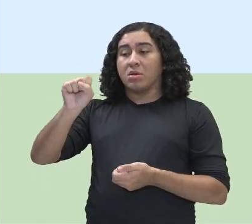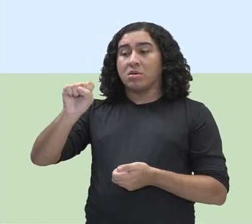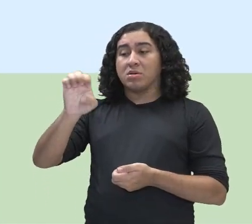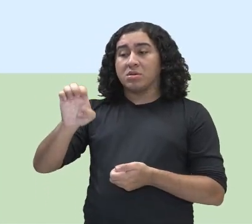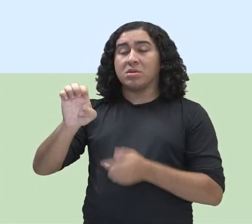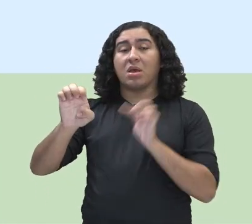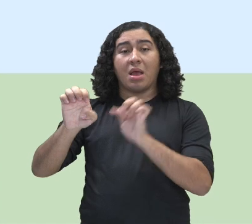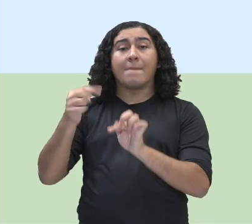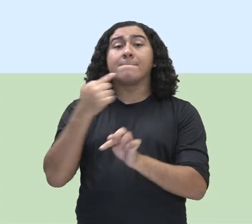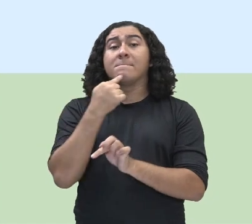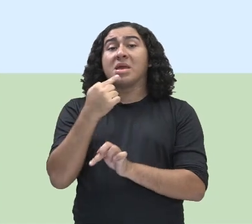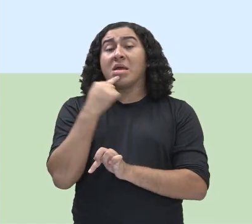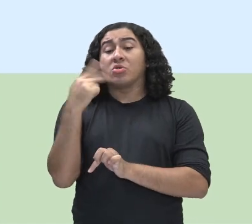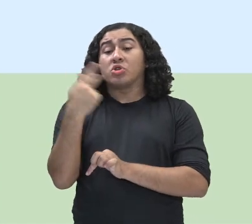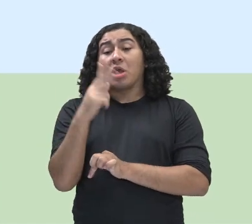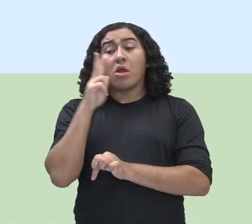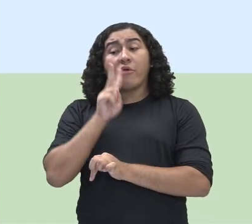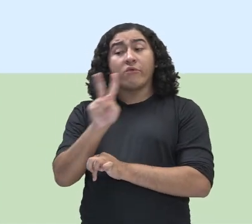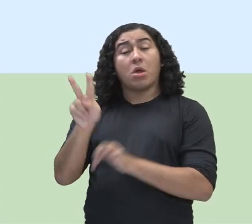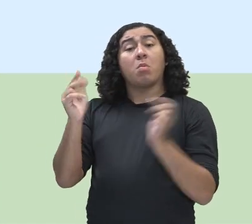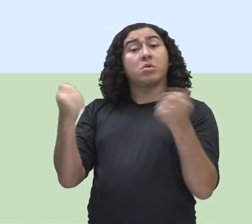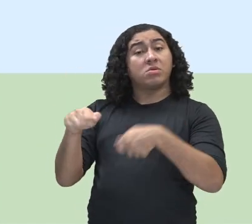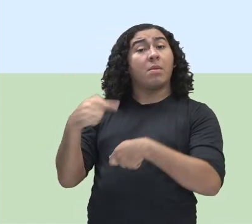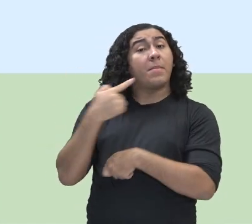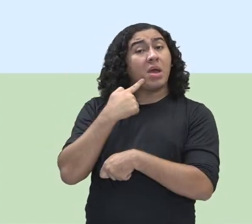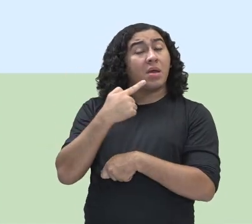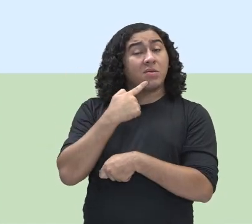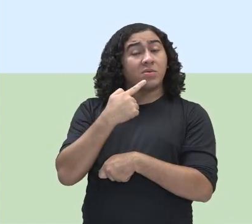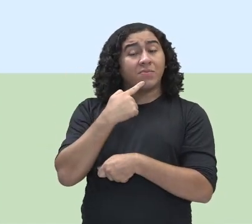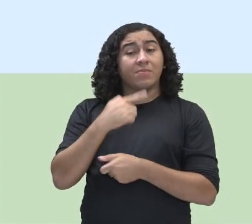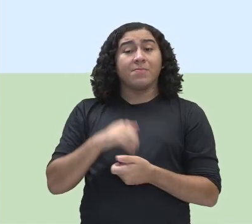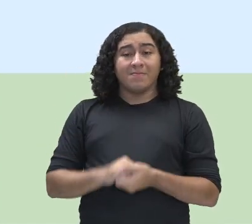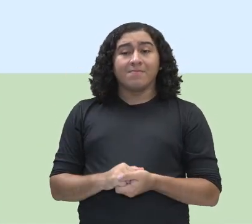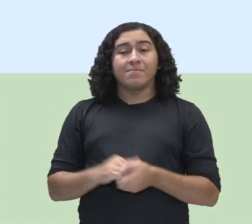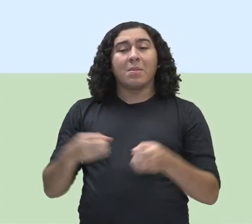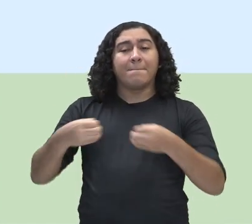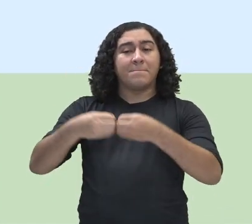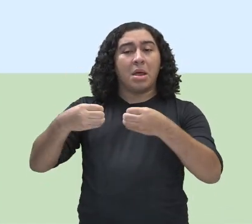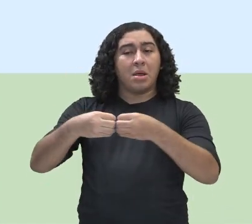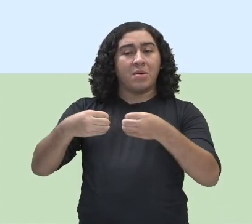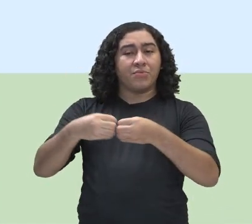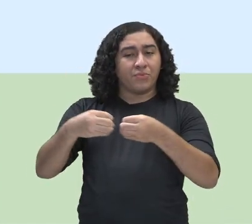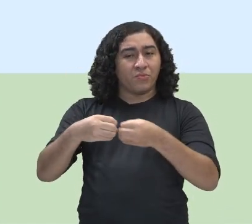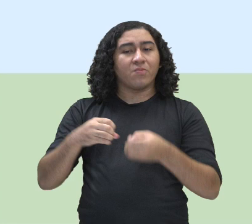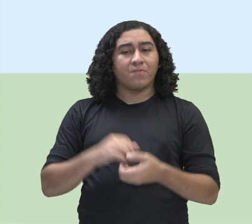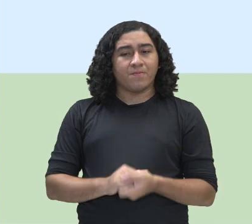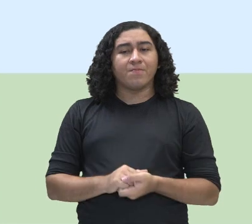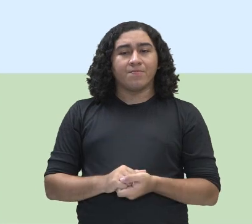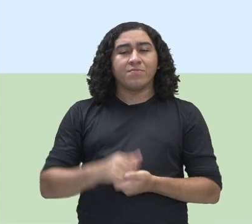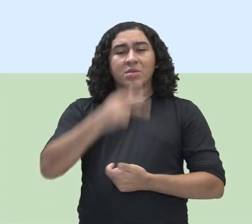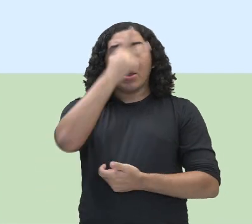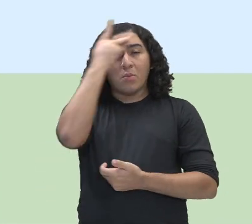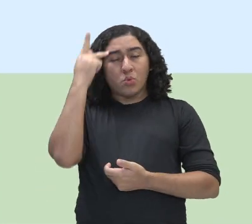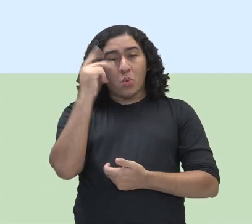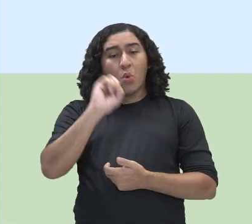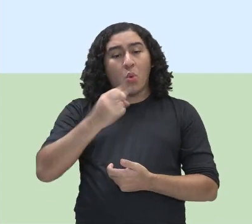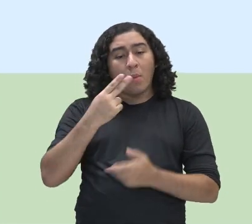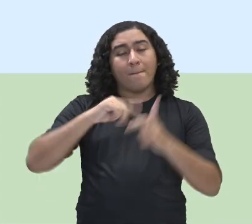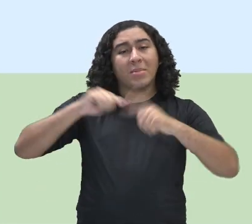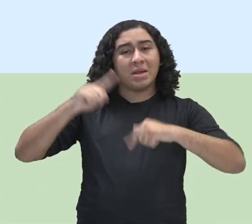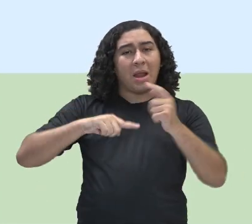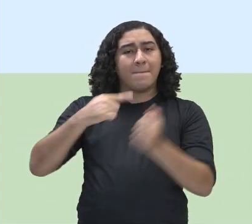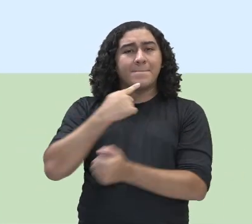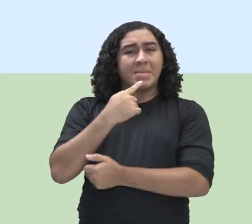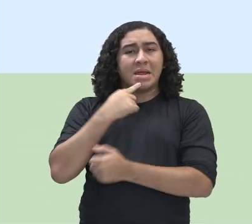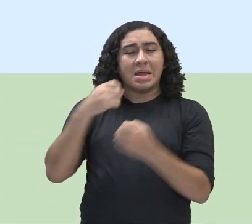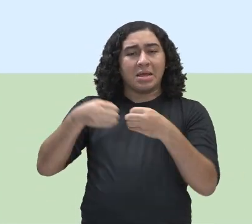está próximo ali das pessoas que estão perto dele, não é? Das pessoas ou das coisas que estão próximo dele.